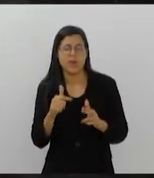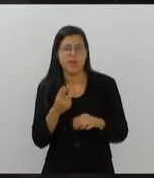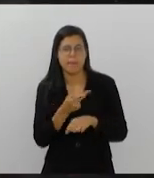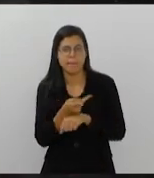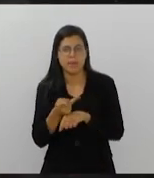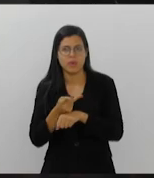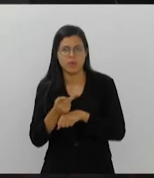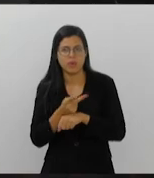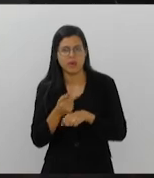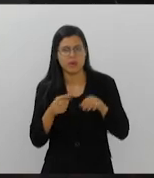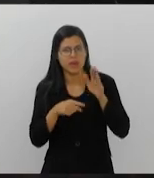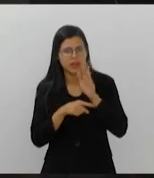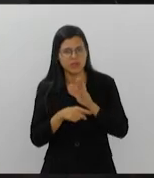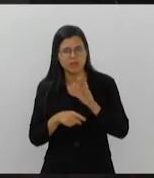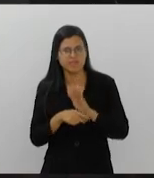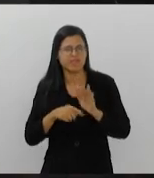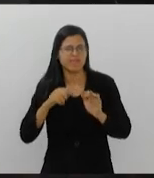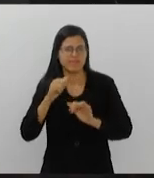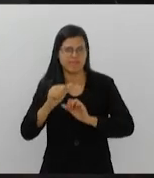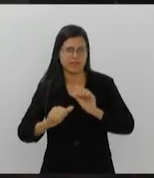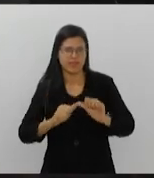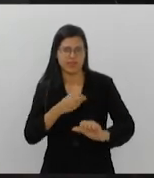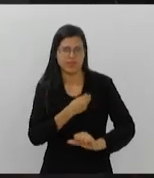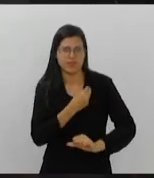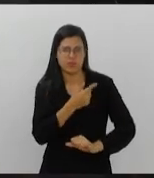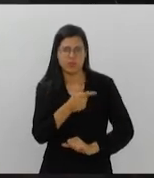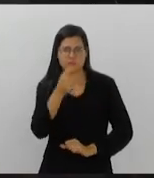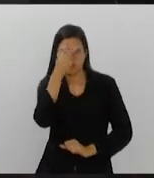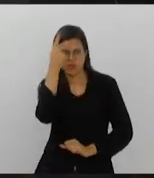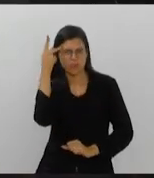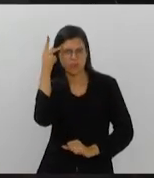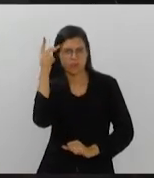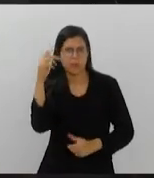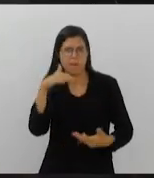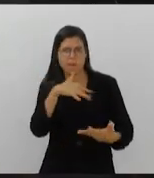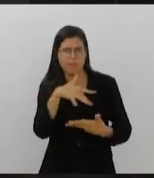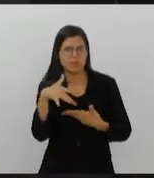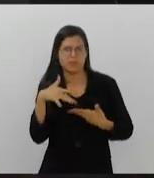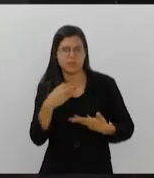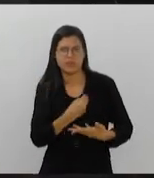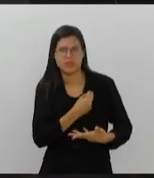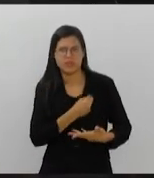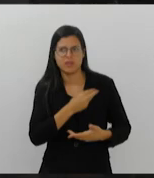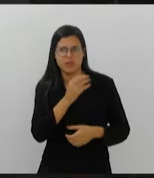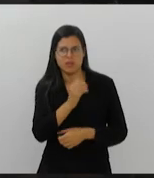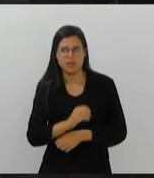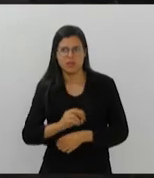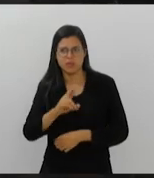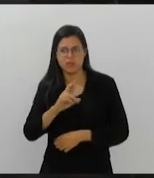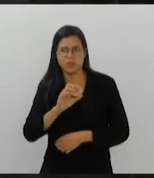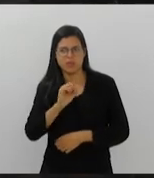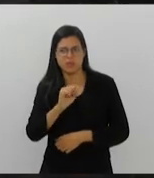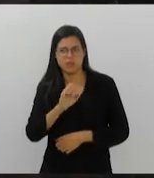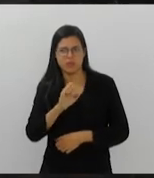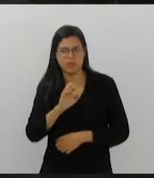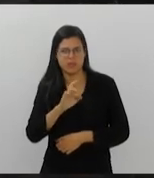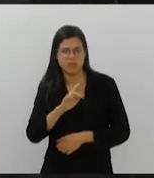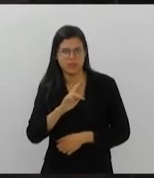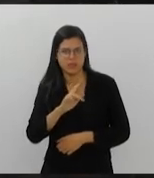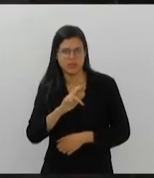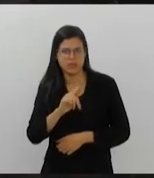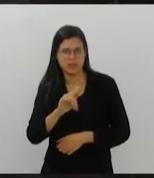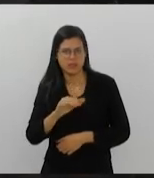ajudar e transformar outras pessoas, o mundo que a gente vive. O doutor Sérgio, doutor Akira, ele